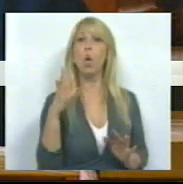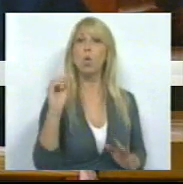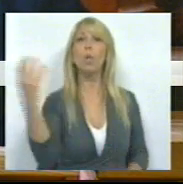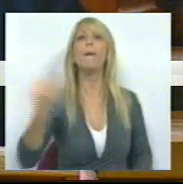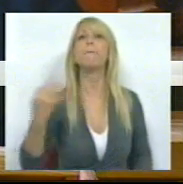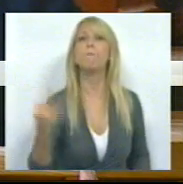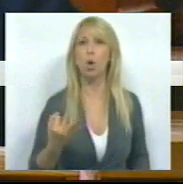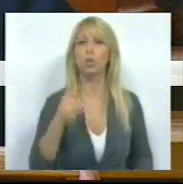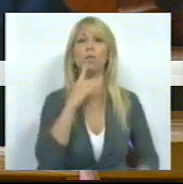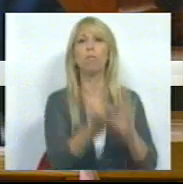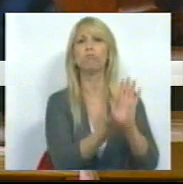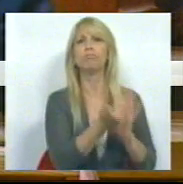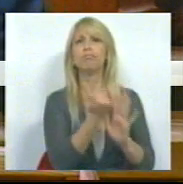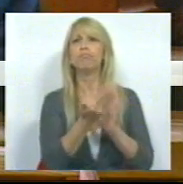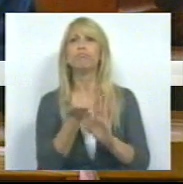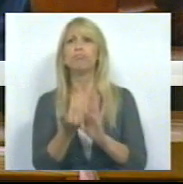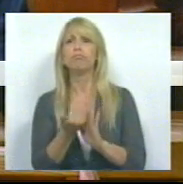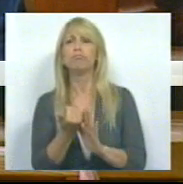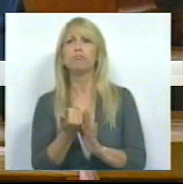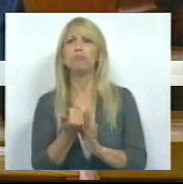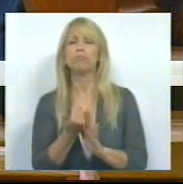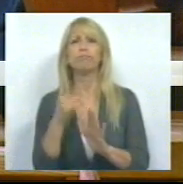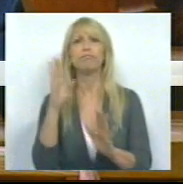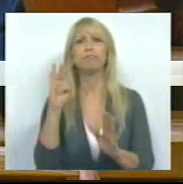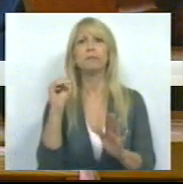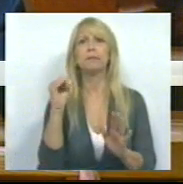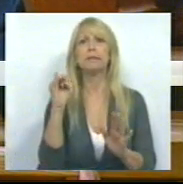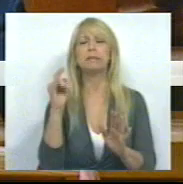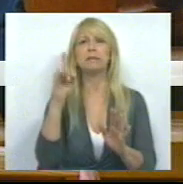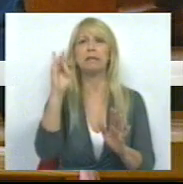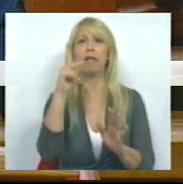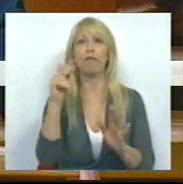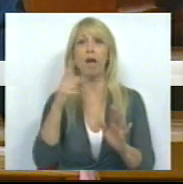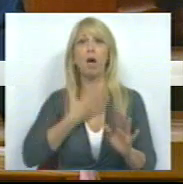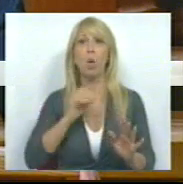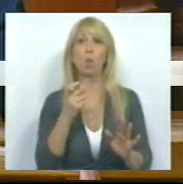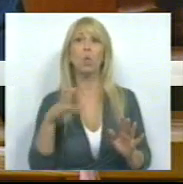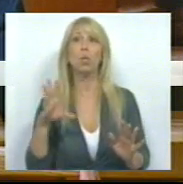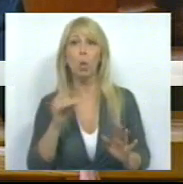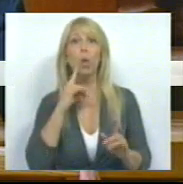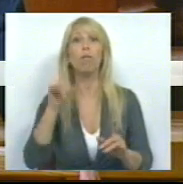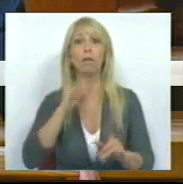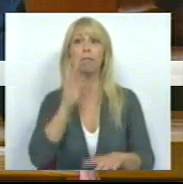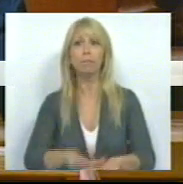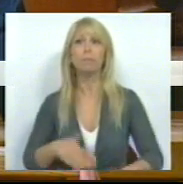as expropriações feitas por Jaime de Silva ao Douro, caso do cadastro, como reforça a